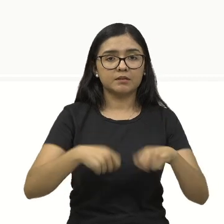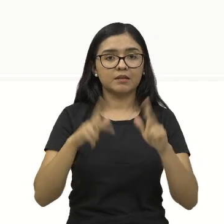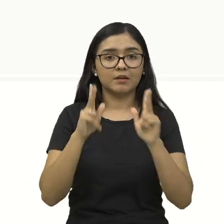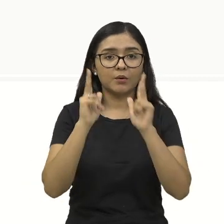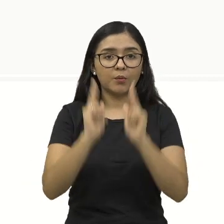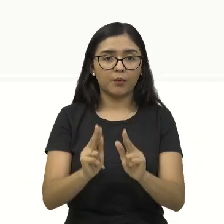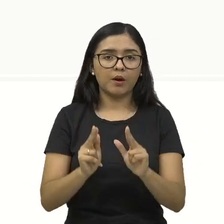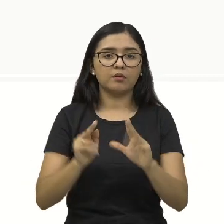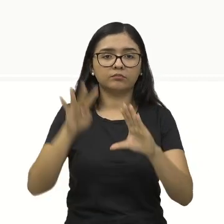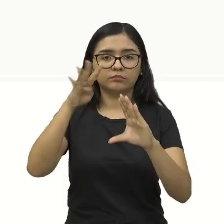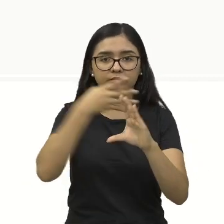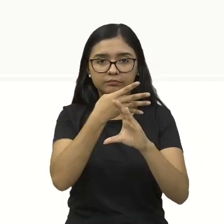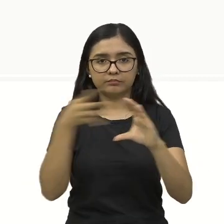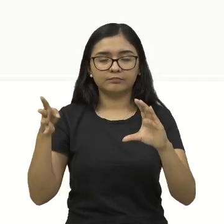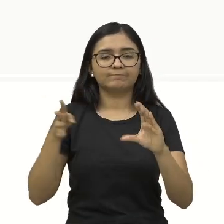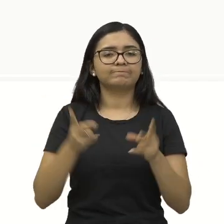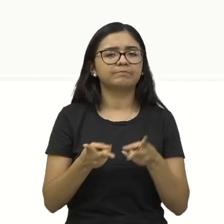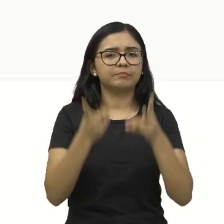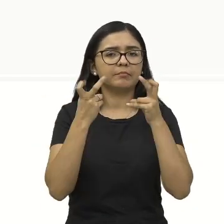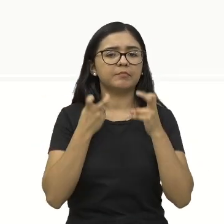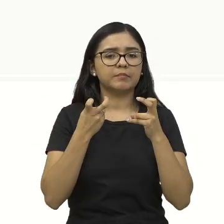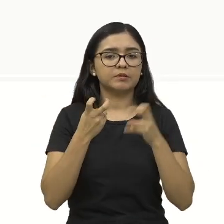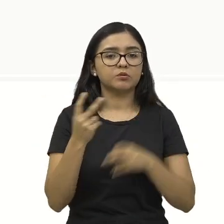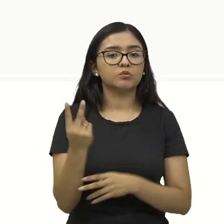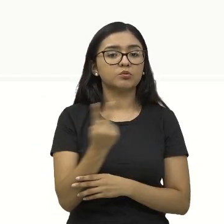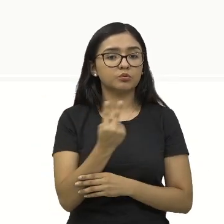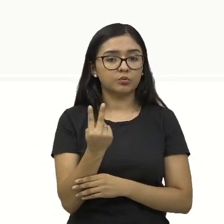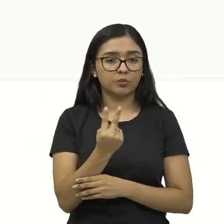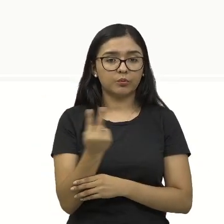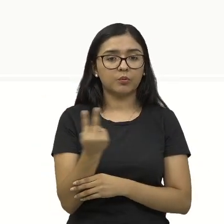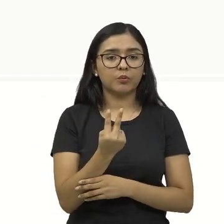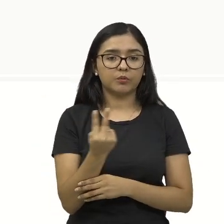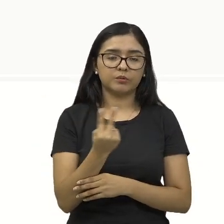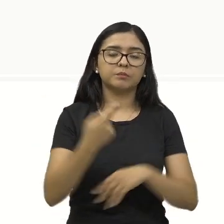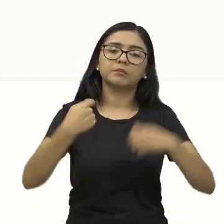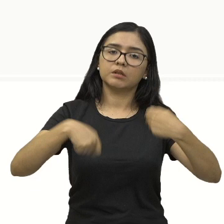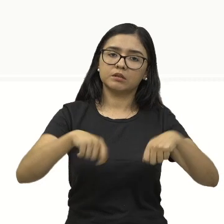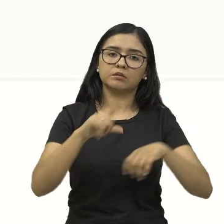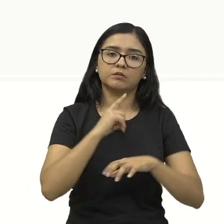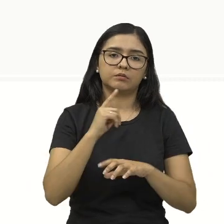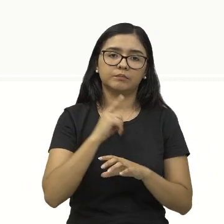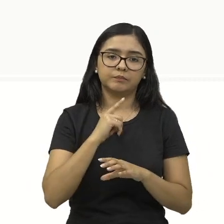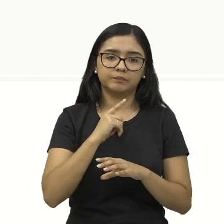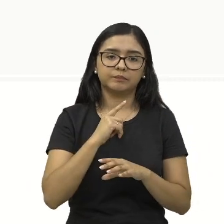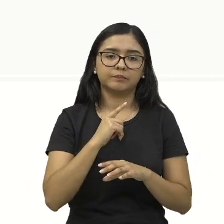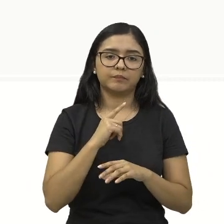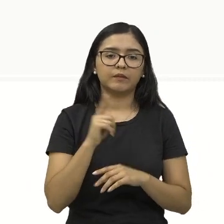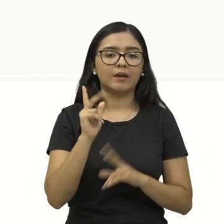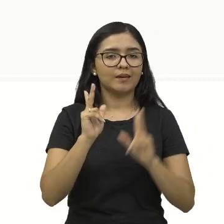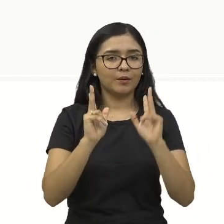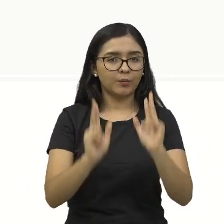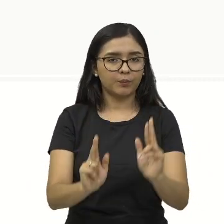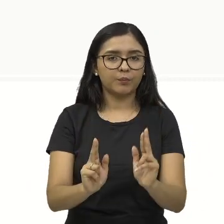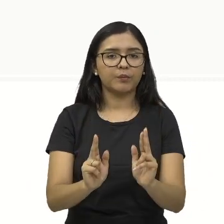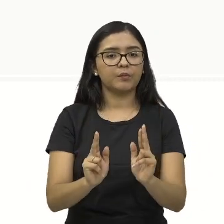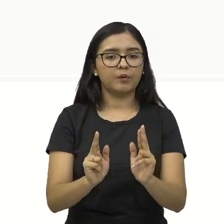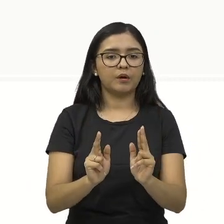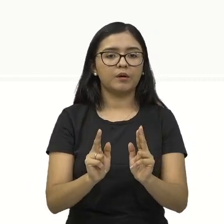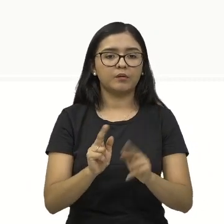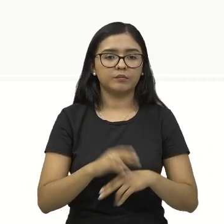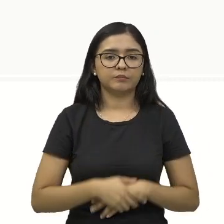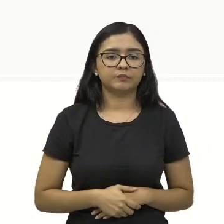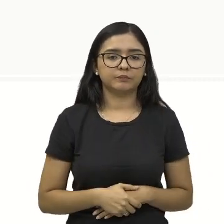de linhas da segunda matriz. Veja, esses dois valores aqui, ó, eles são iguais, tá? Ó,